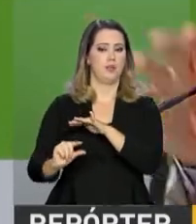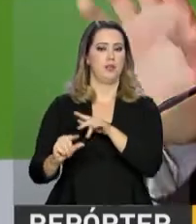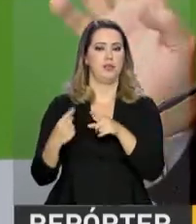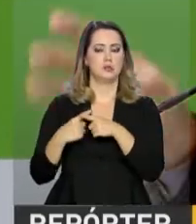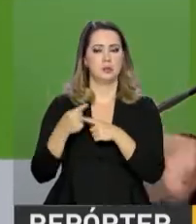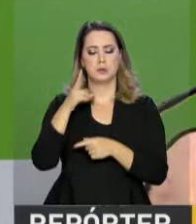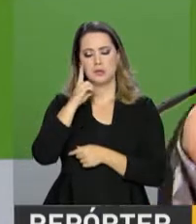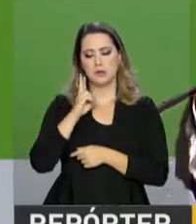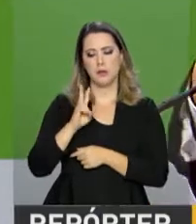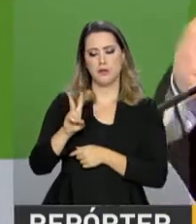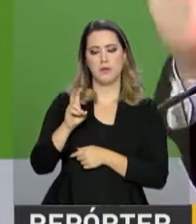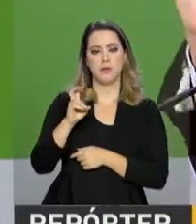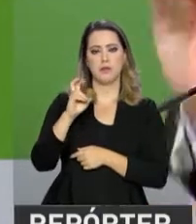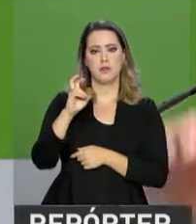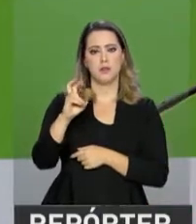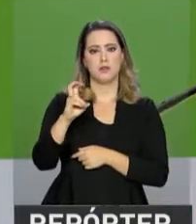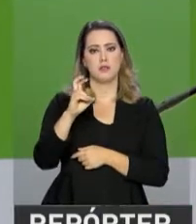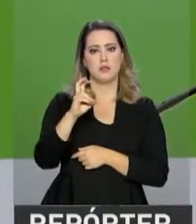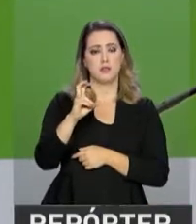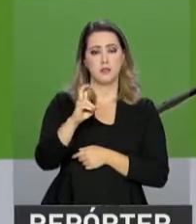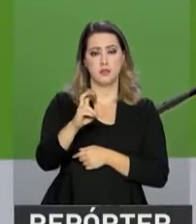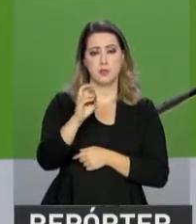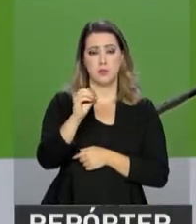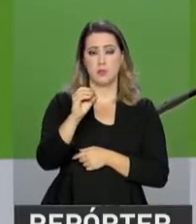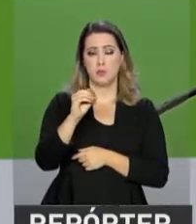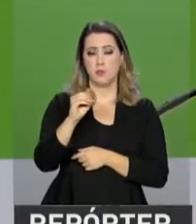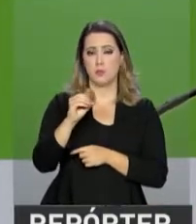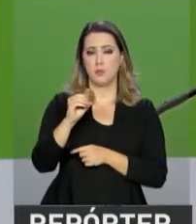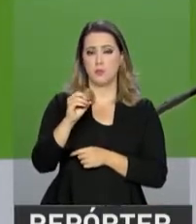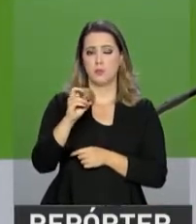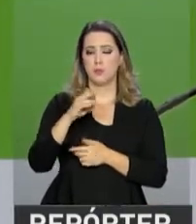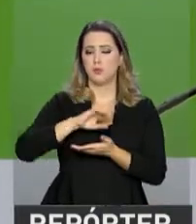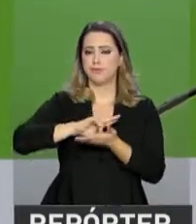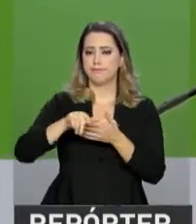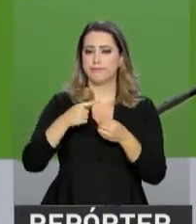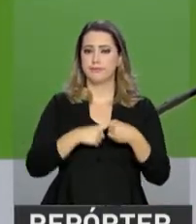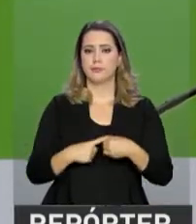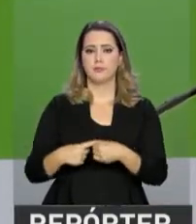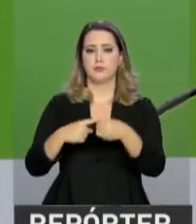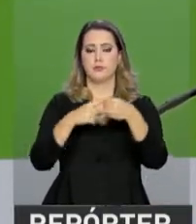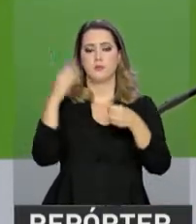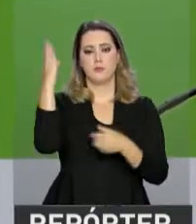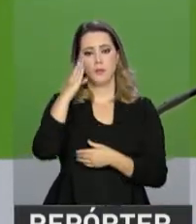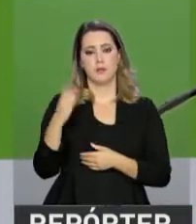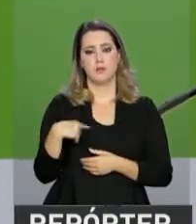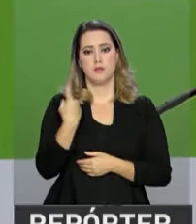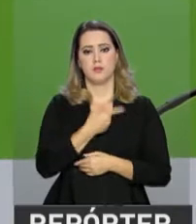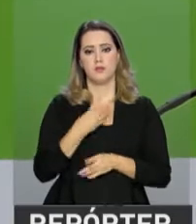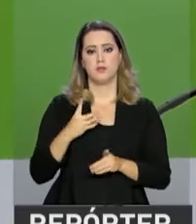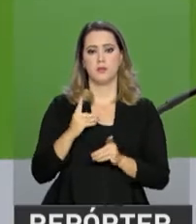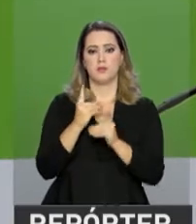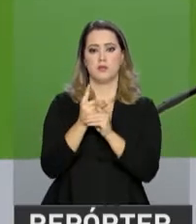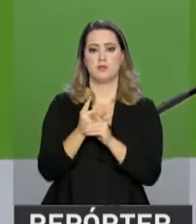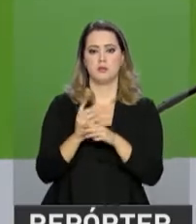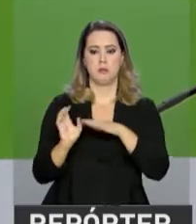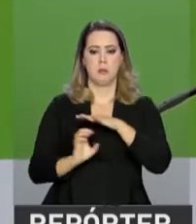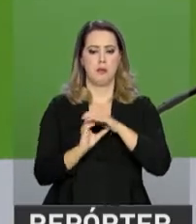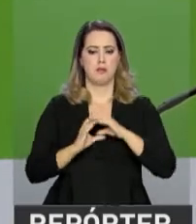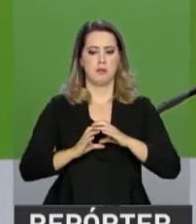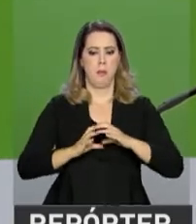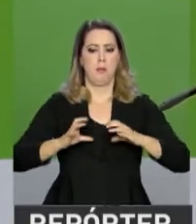nos 5.500 e tantos municípios brasileiros. Se nós encontrarmos médias e